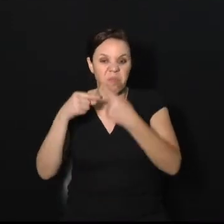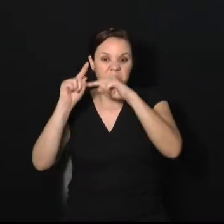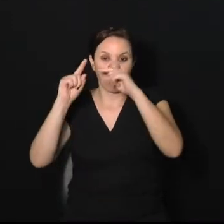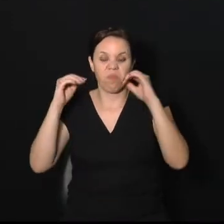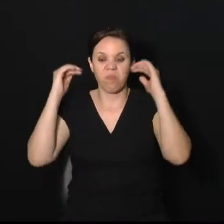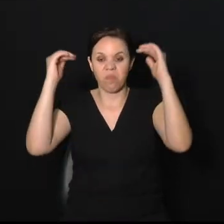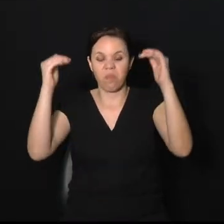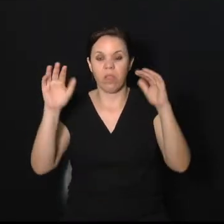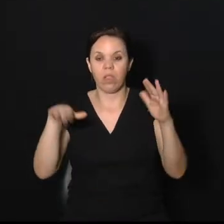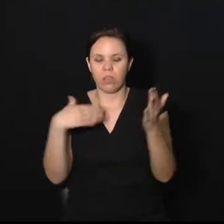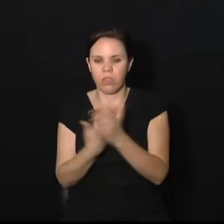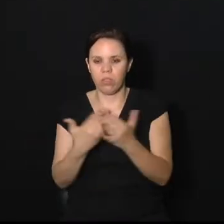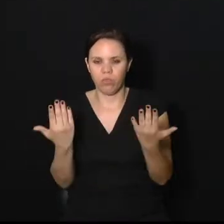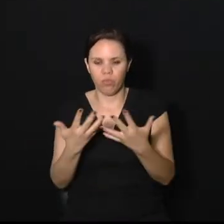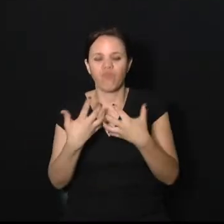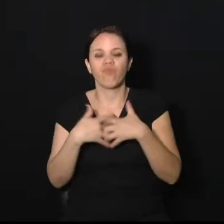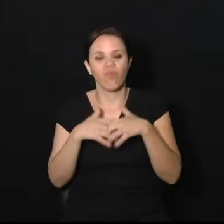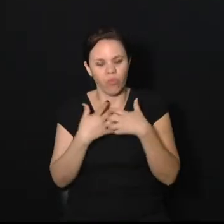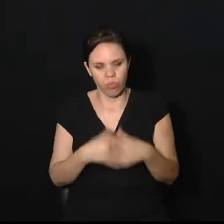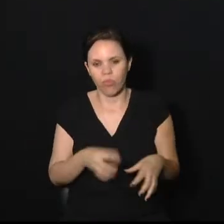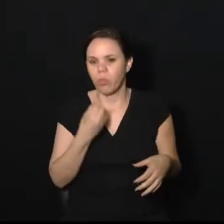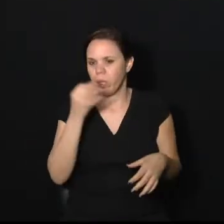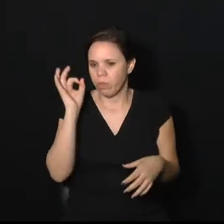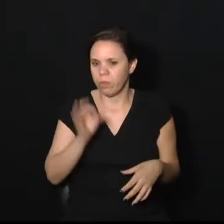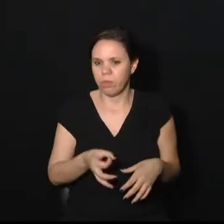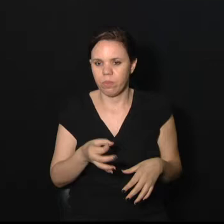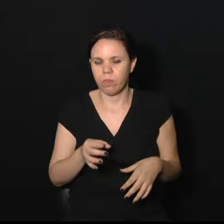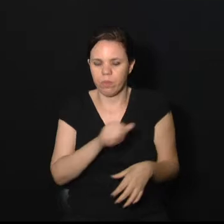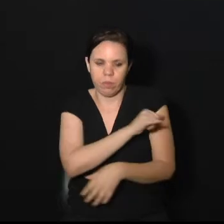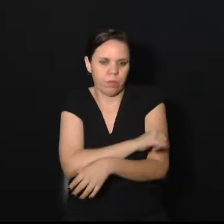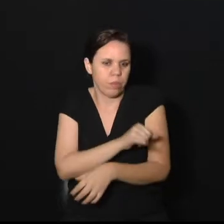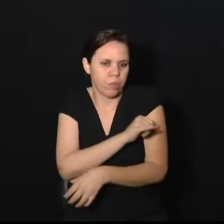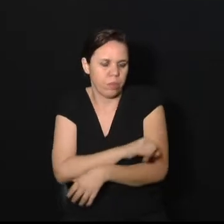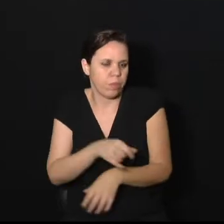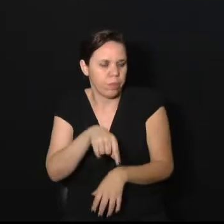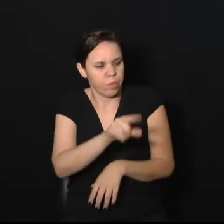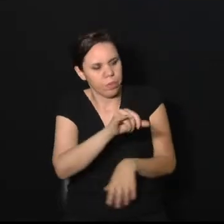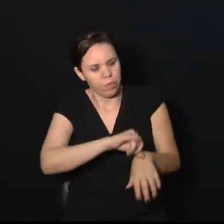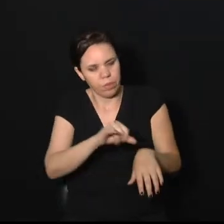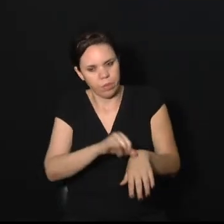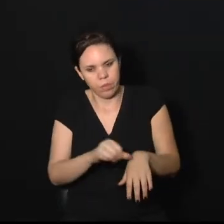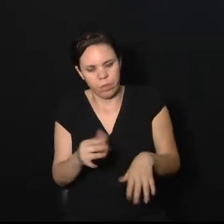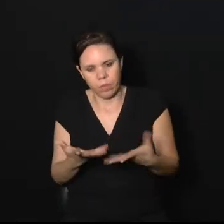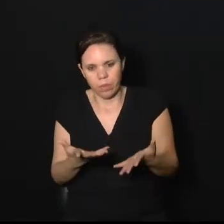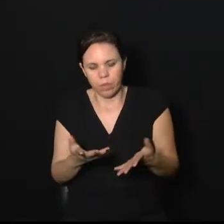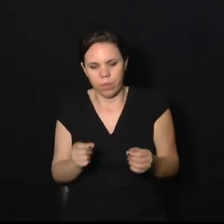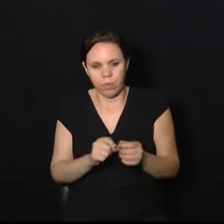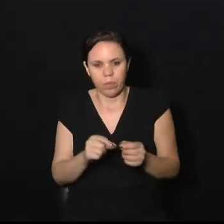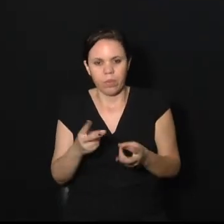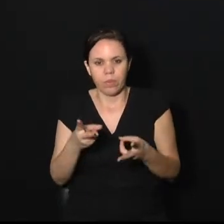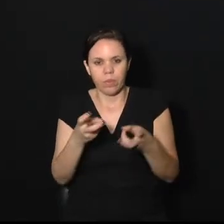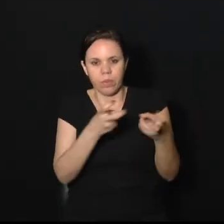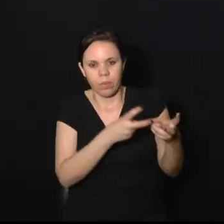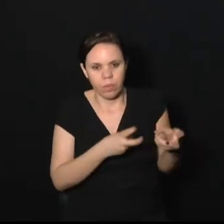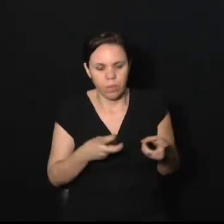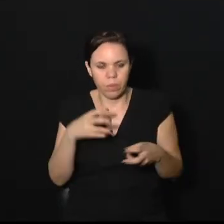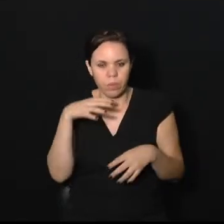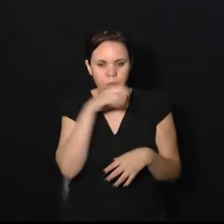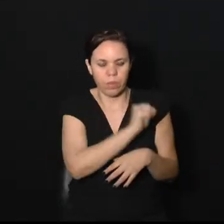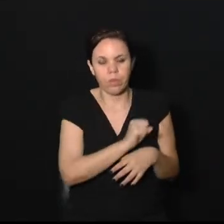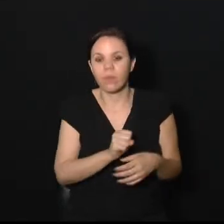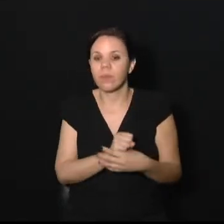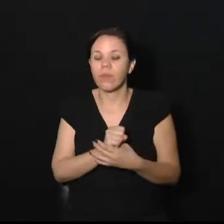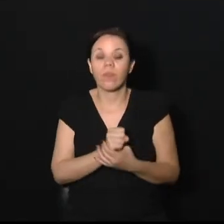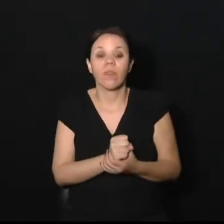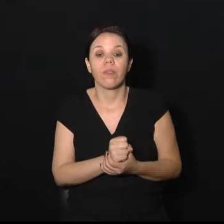até hoje isso funciona muito bem no Rio de Janeiro. Então, hoje, se você vai no centro de operações, você vê, é muito mais rápido do atendimento que eles